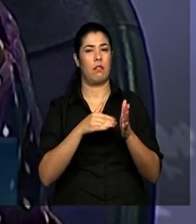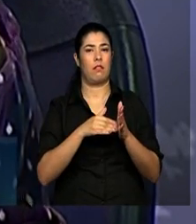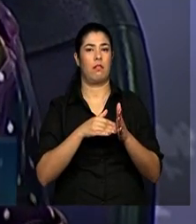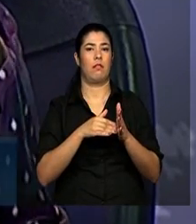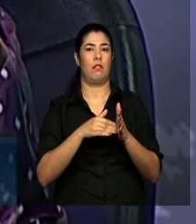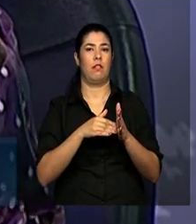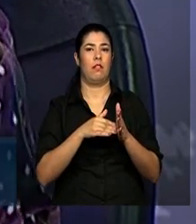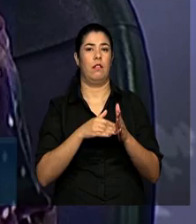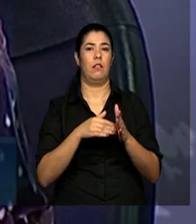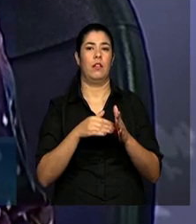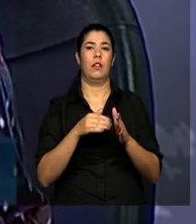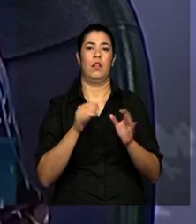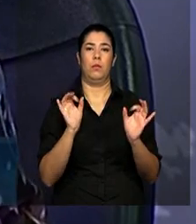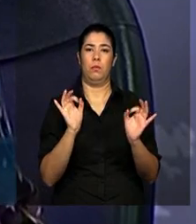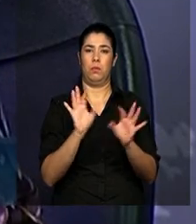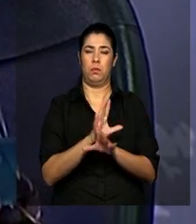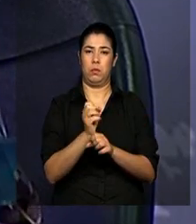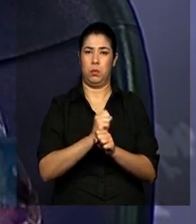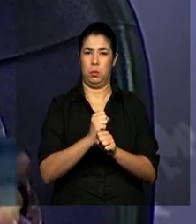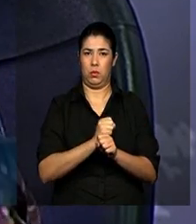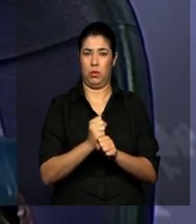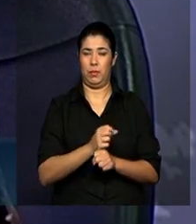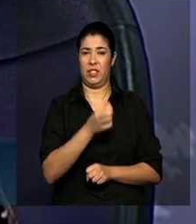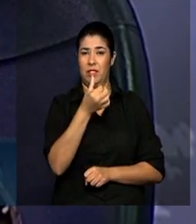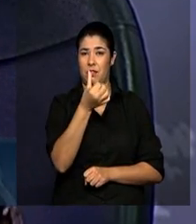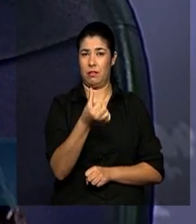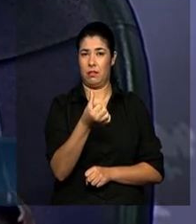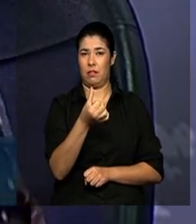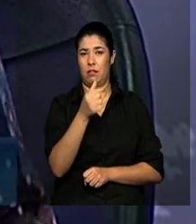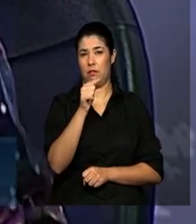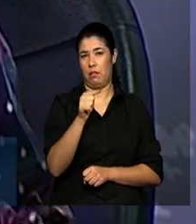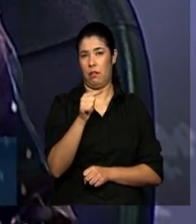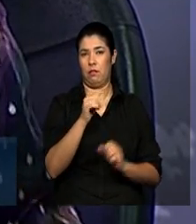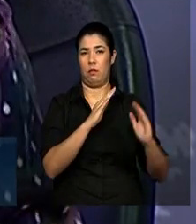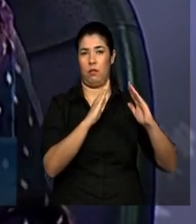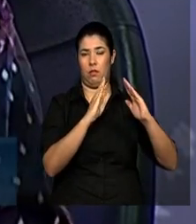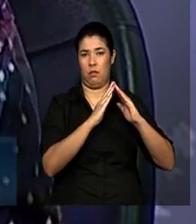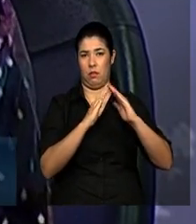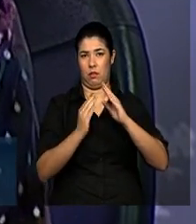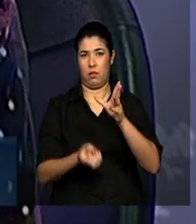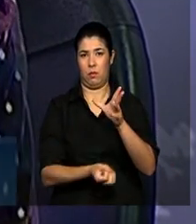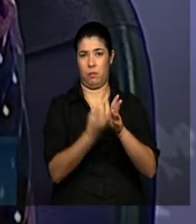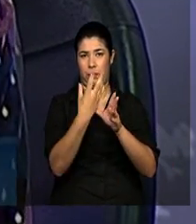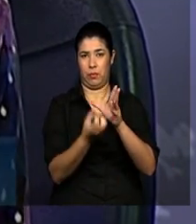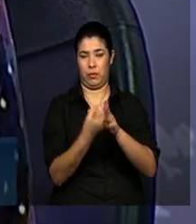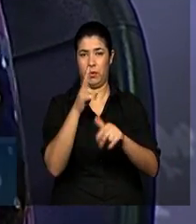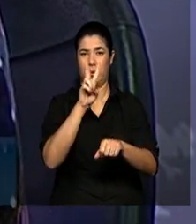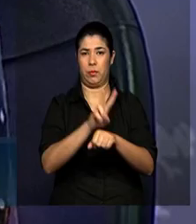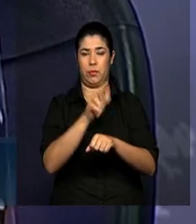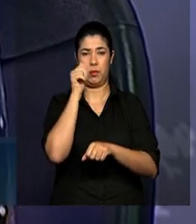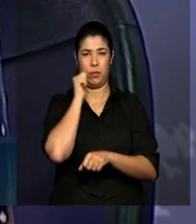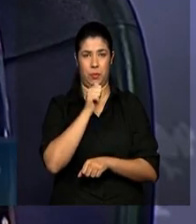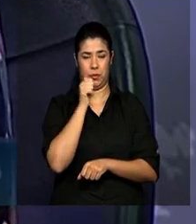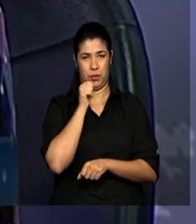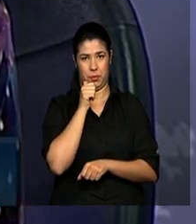nós teremos mais seis a serem inauguradas, entre seis e sete. Temos